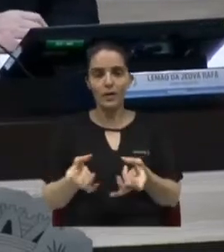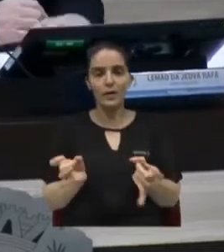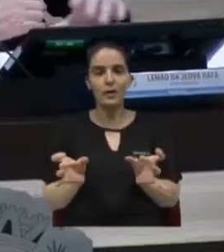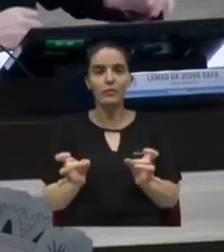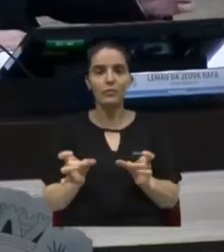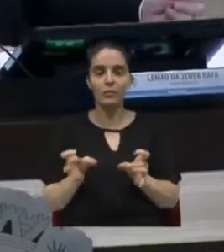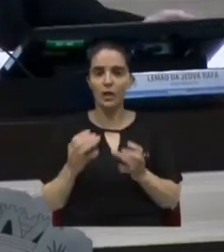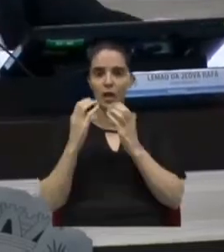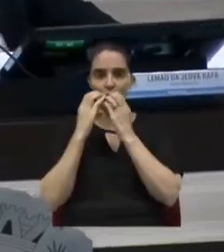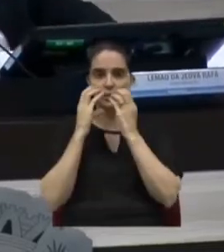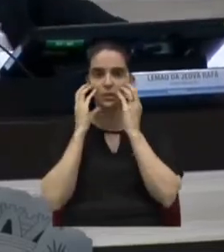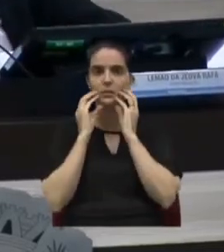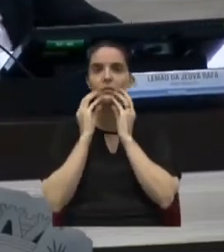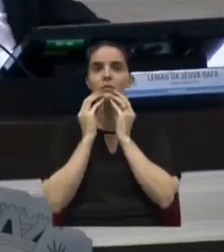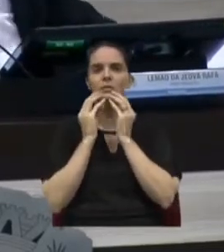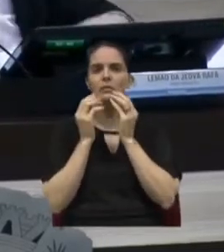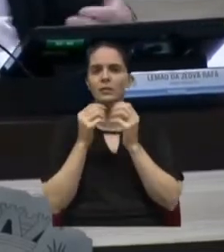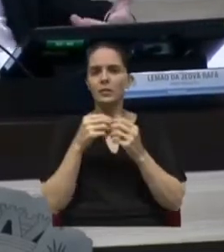bem próximo, bem